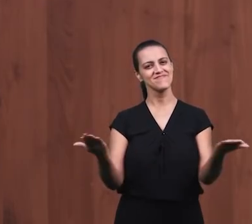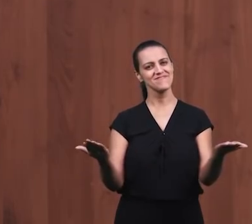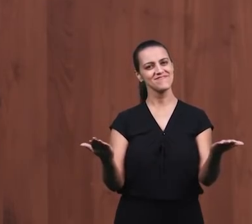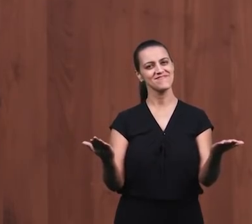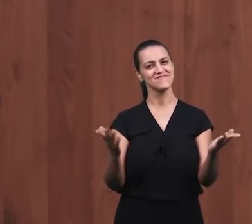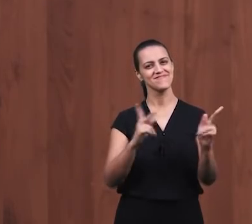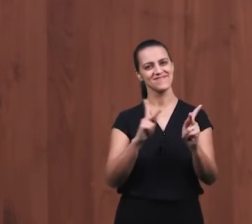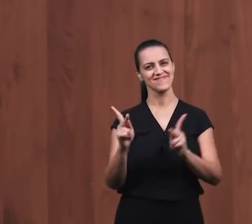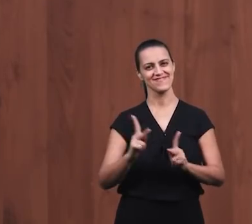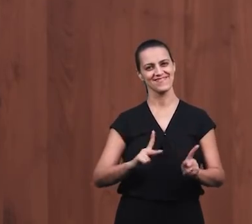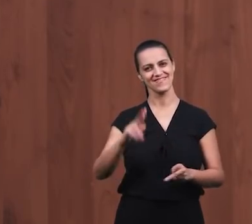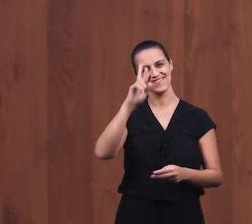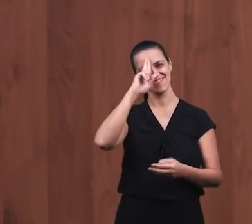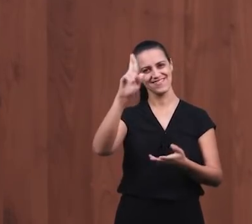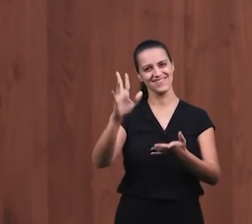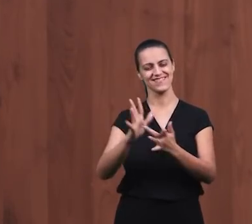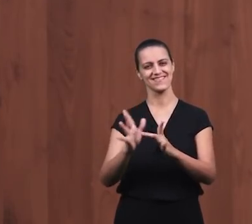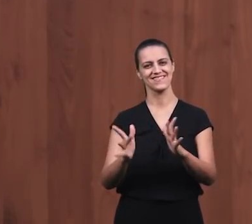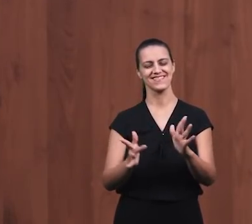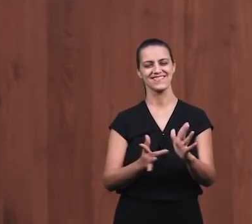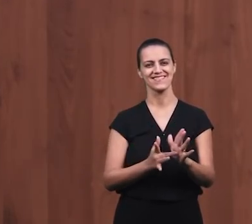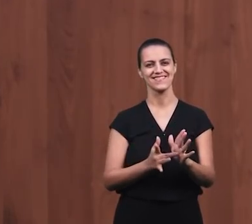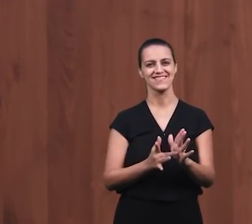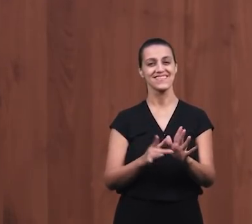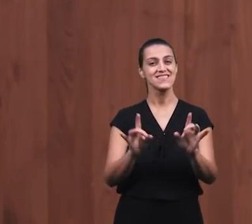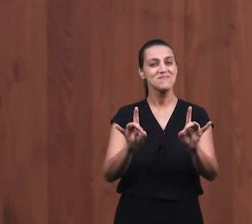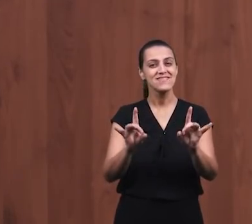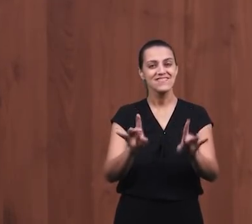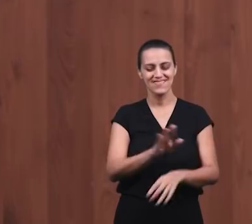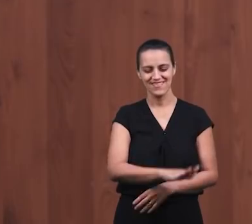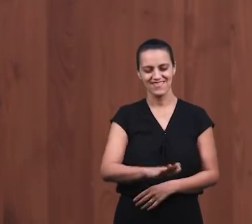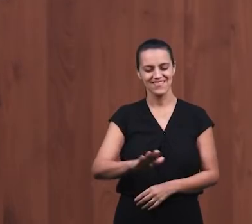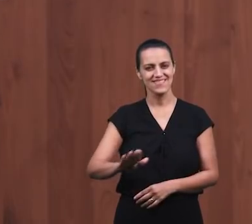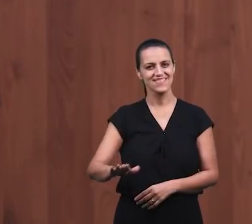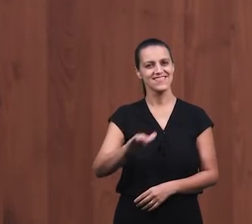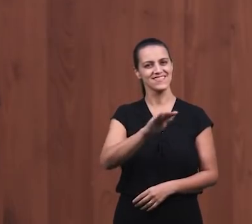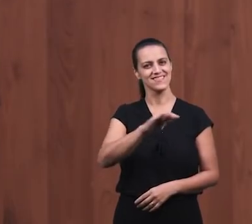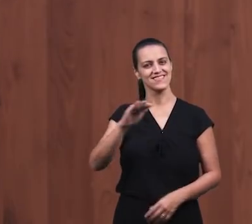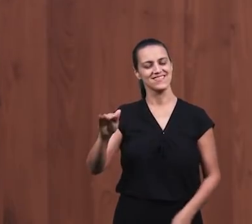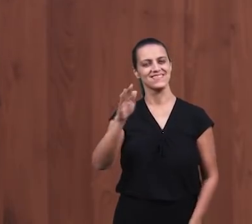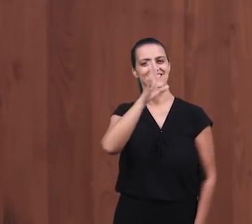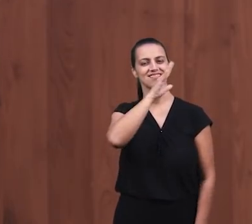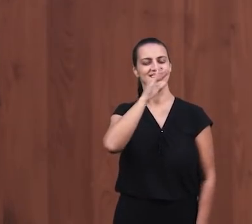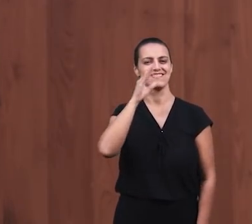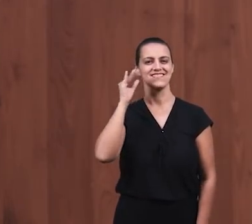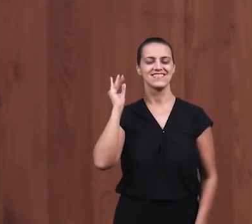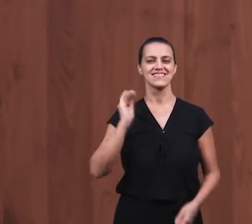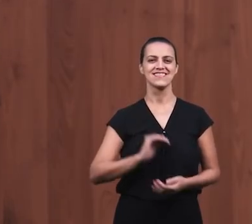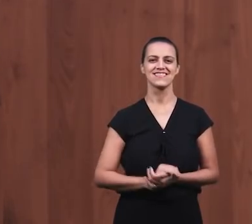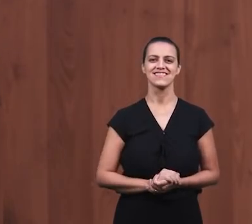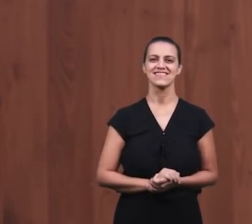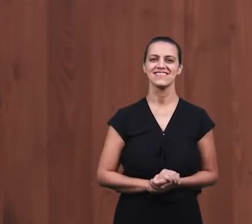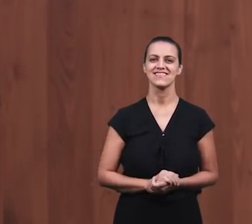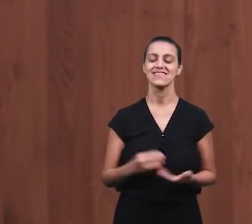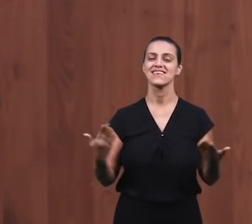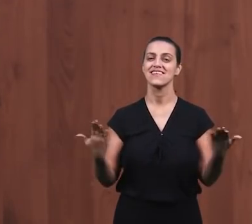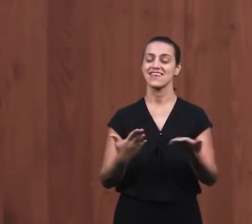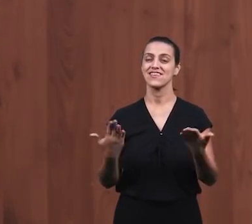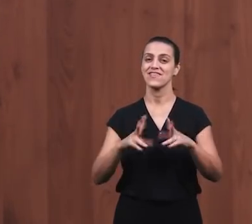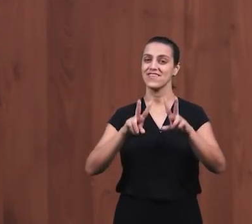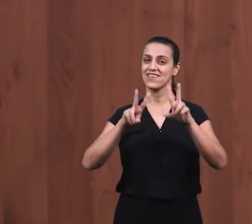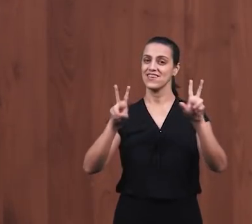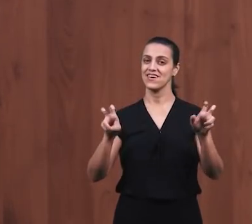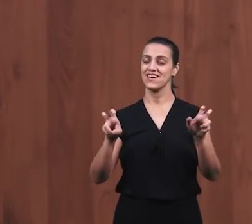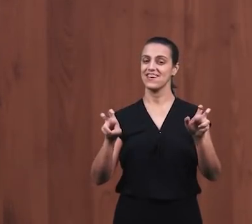Saudamos a todos com a paz do Senhor Jesus, em especial as crianças, intermediários e adolescentes. O nosso assunto